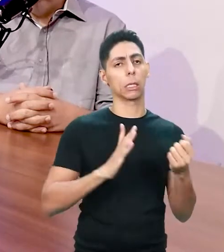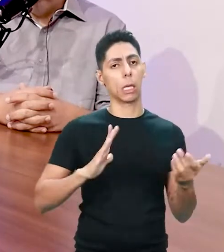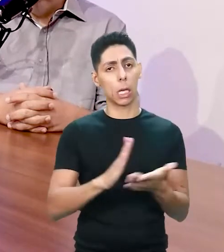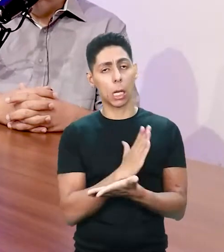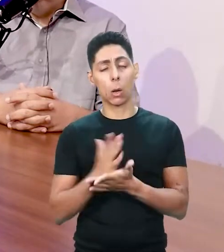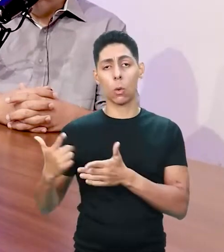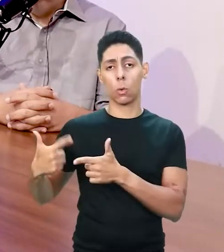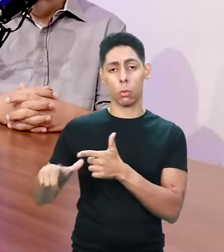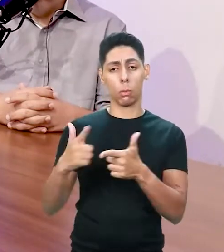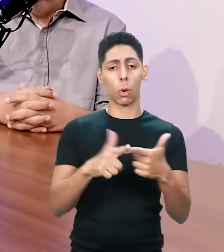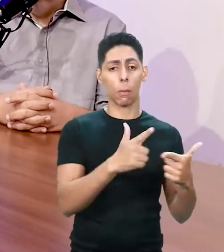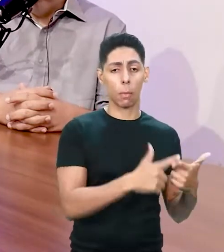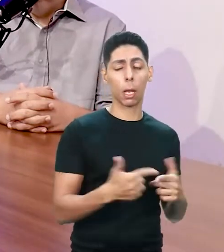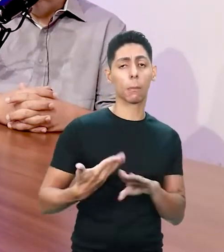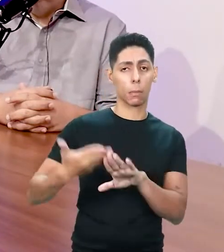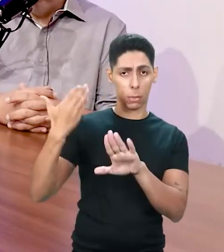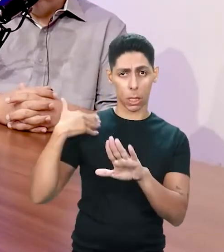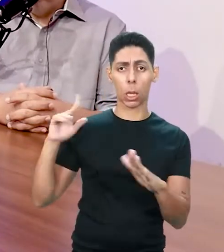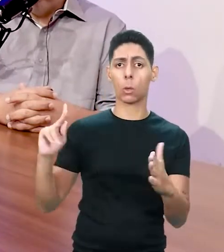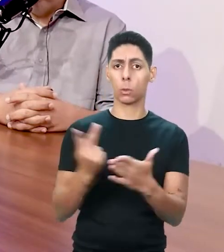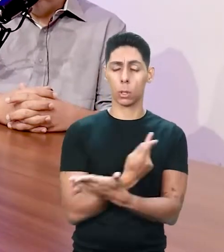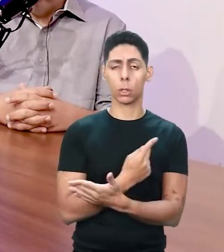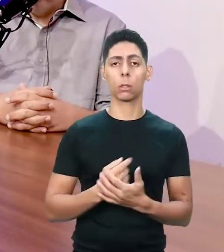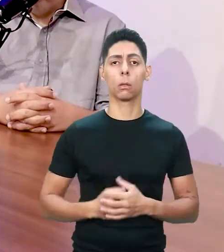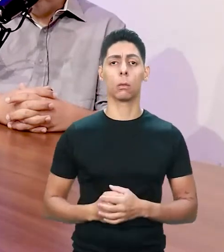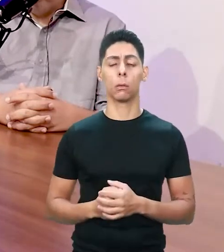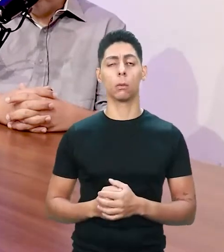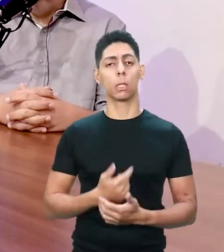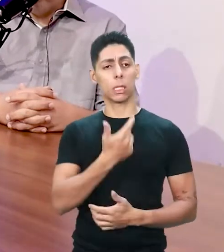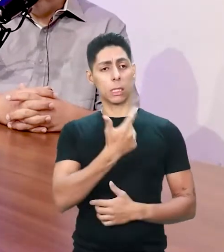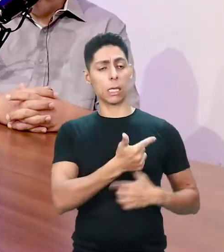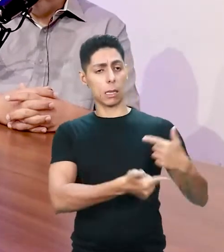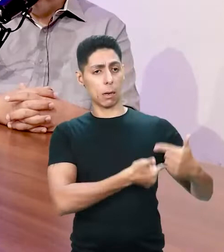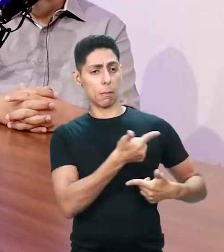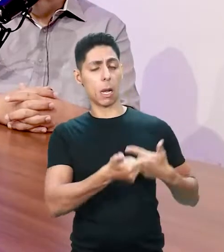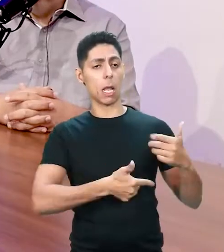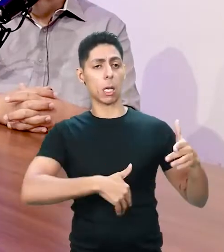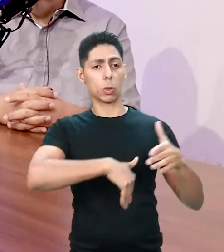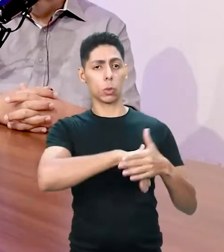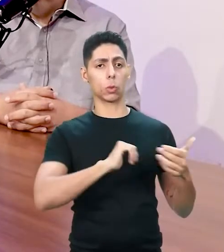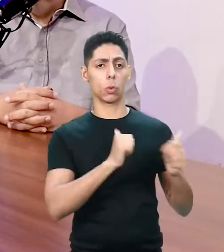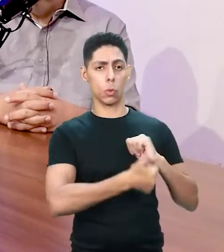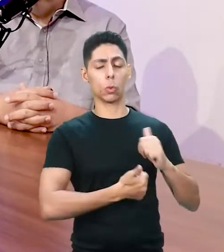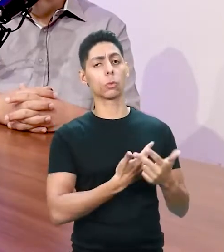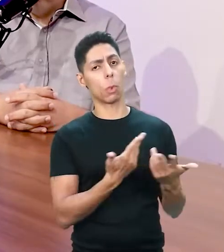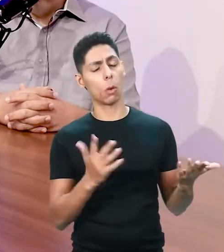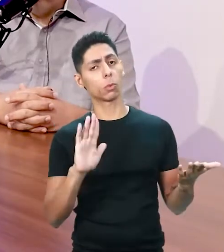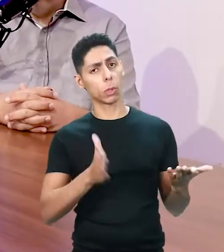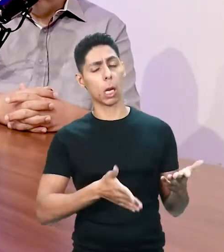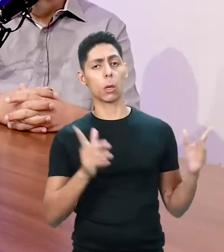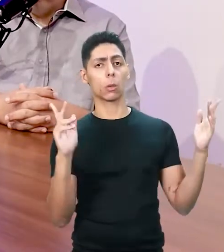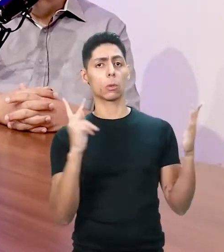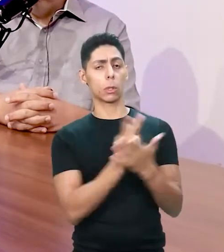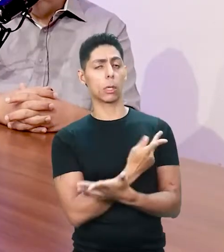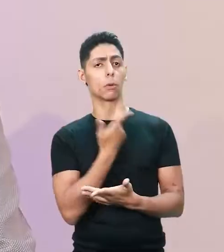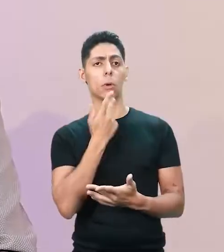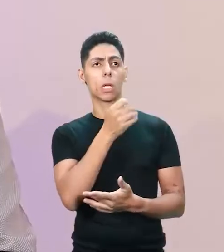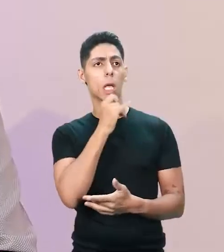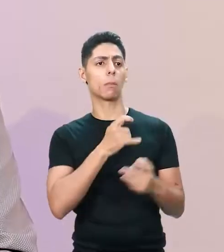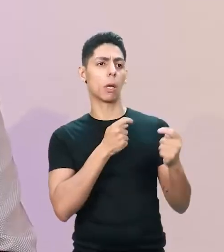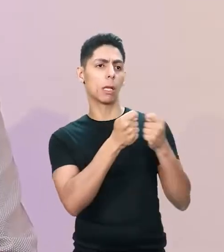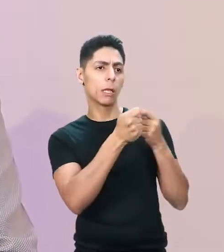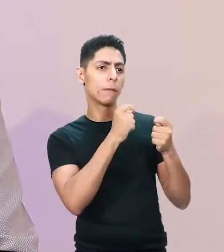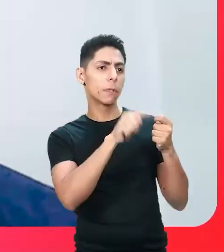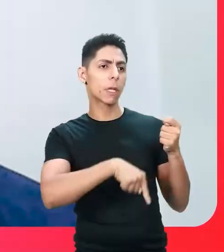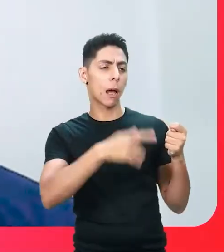causa disso tive no mestrado. E ter sido repórter de futebol foram as mais difíceis. Já aconteceu, de eu entrevistar o jogador errado.